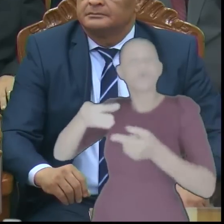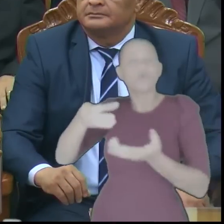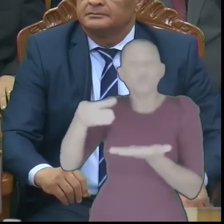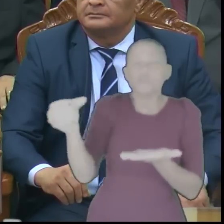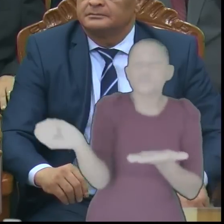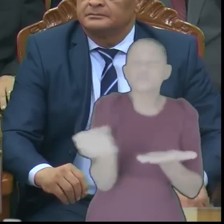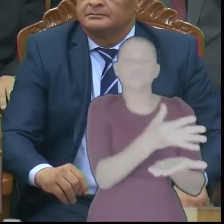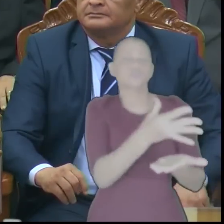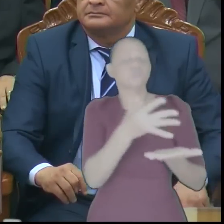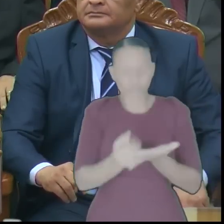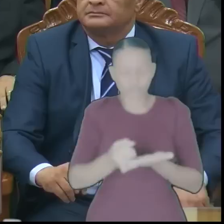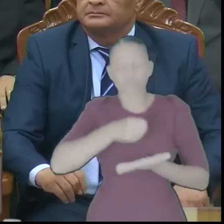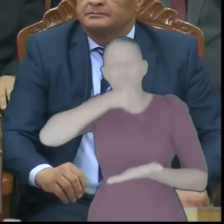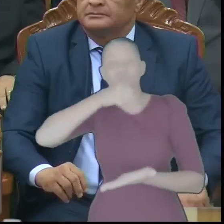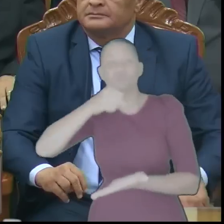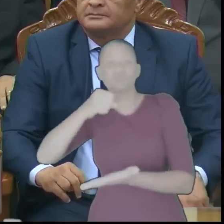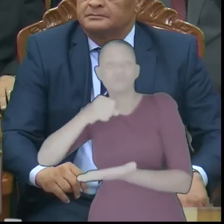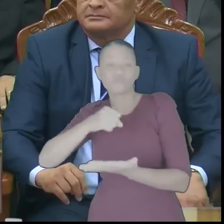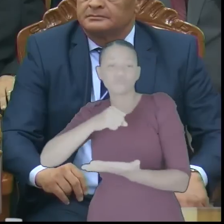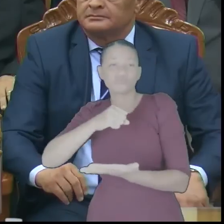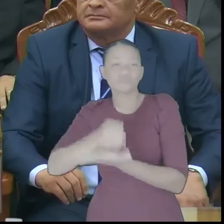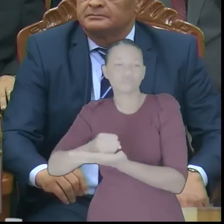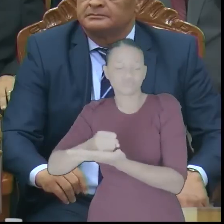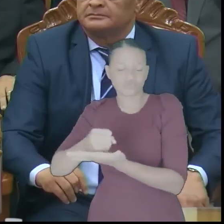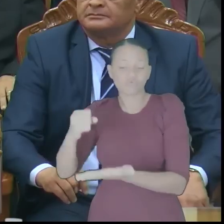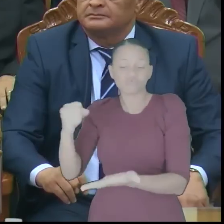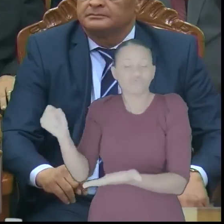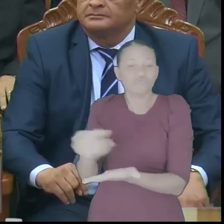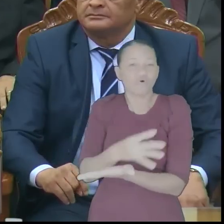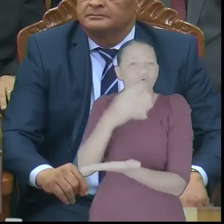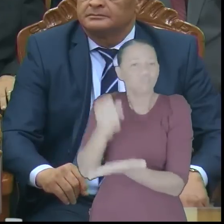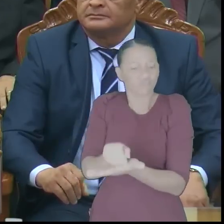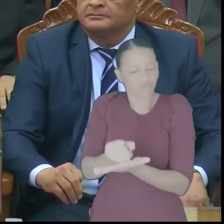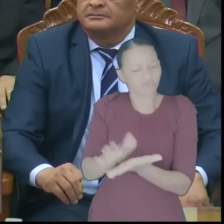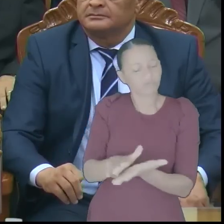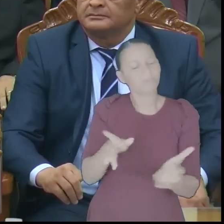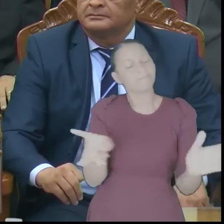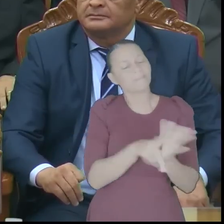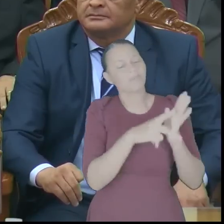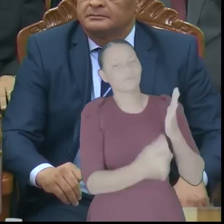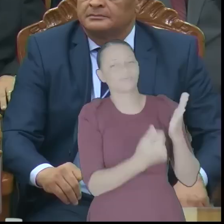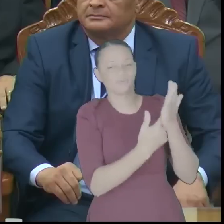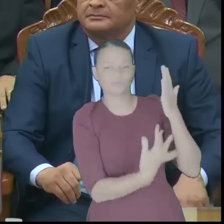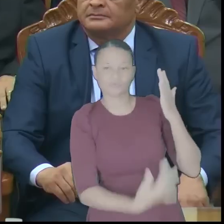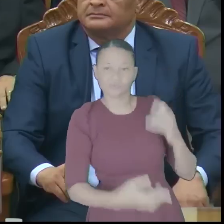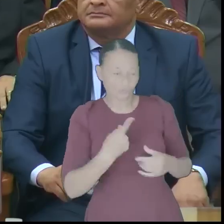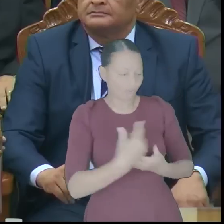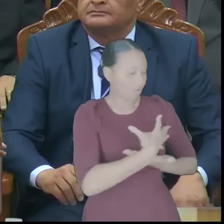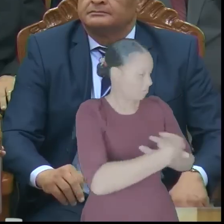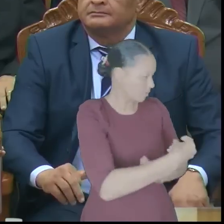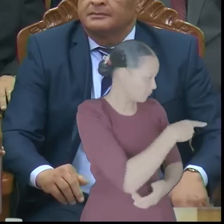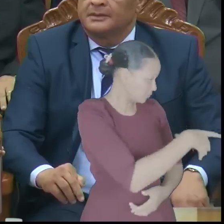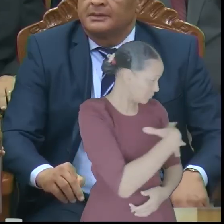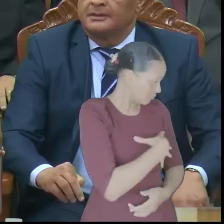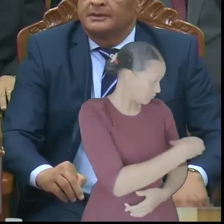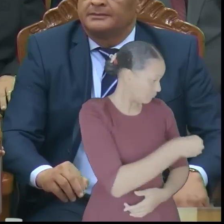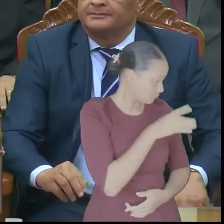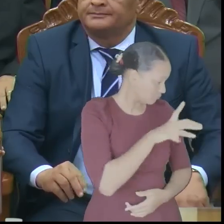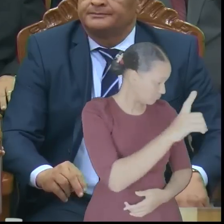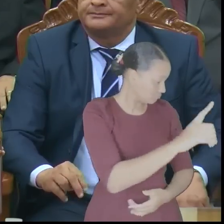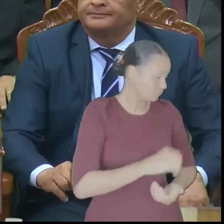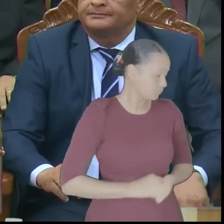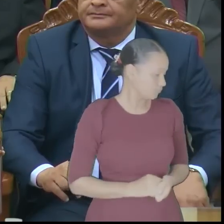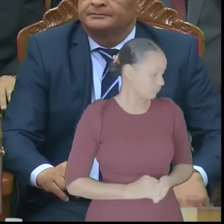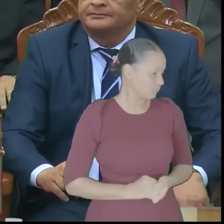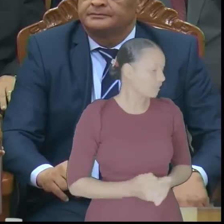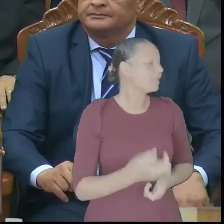Novo Testamento no meu sangue. Olha para o irmão do teu lado e diz assim, você é filho de Deus e tem